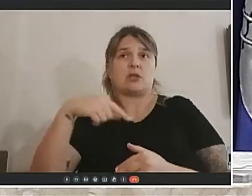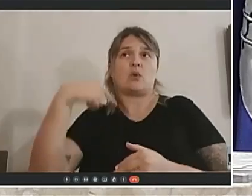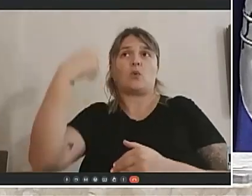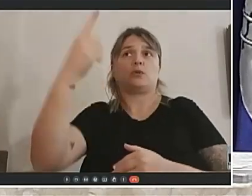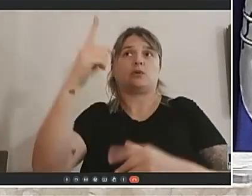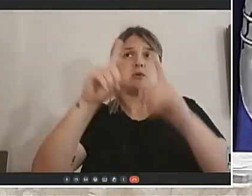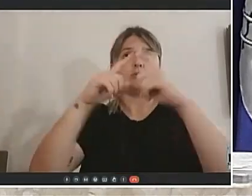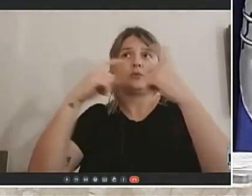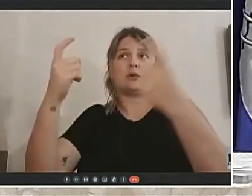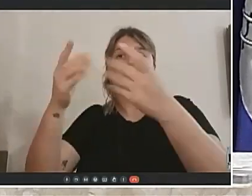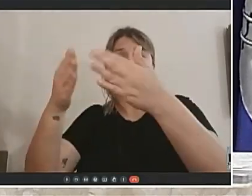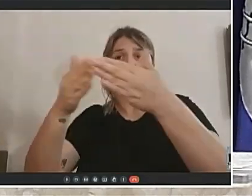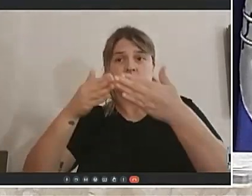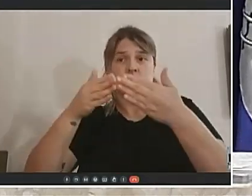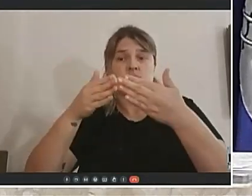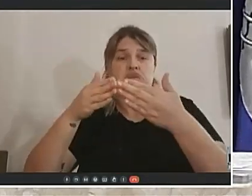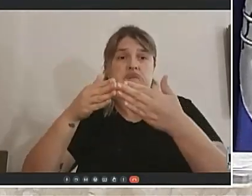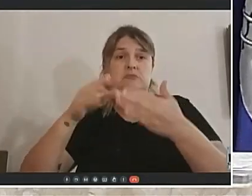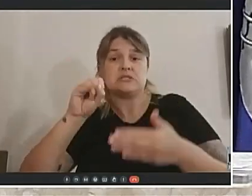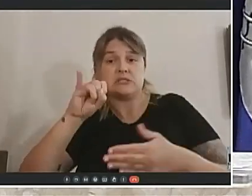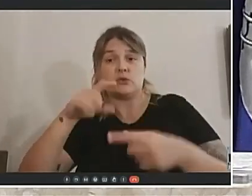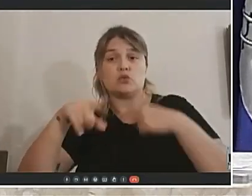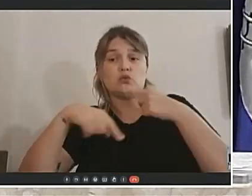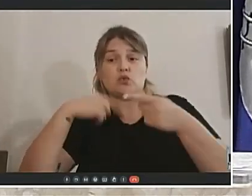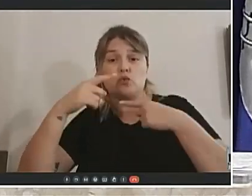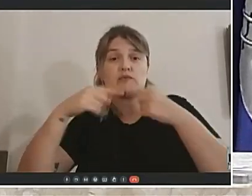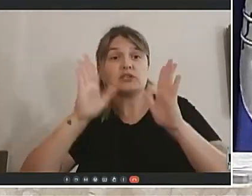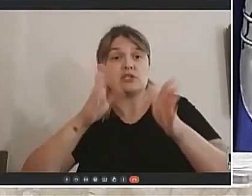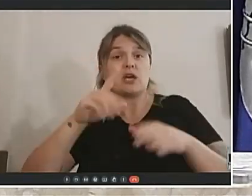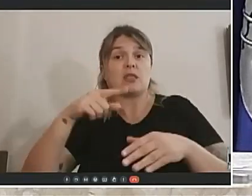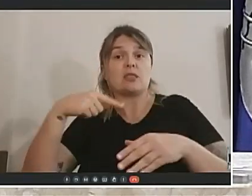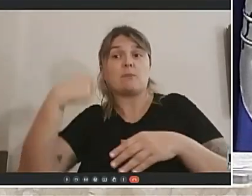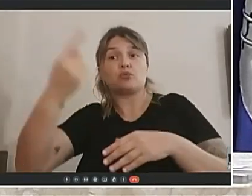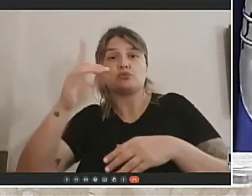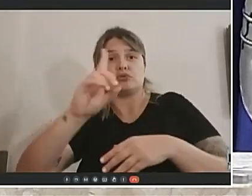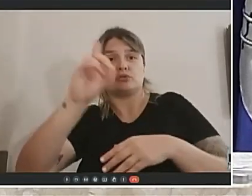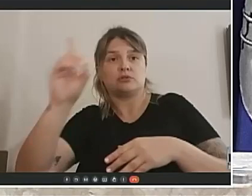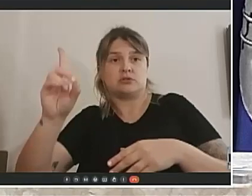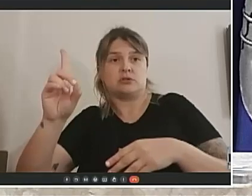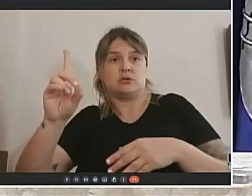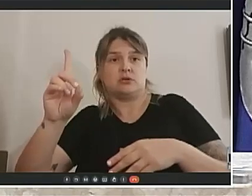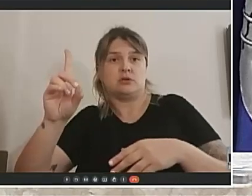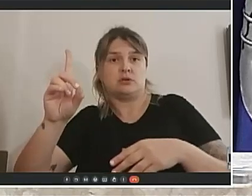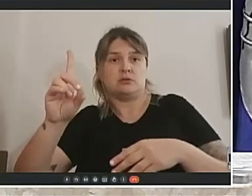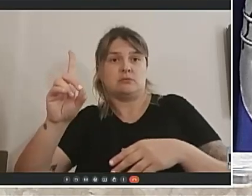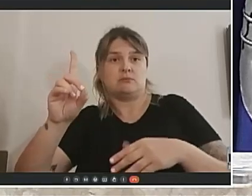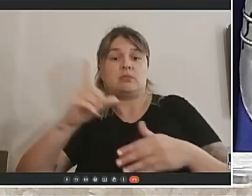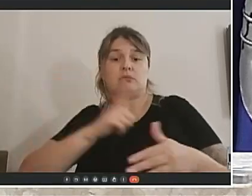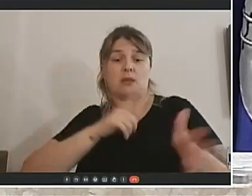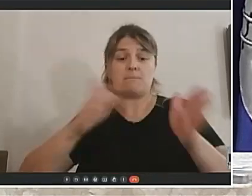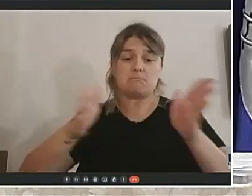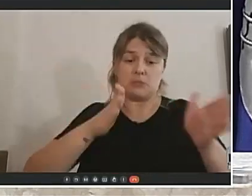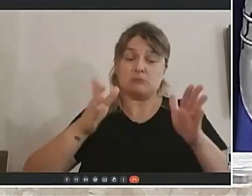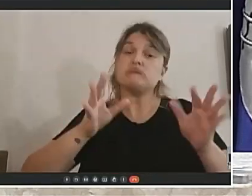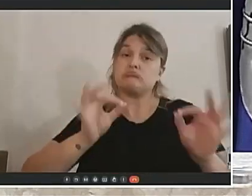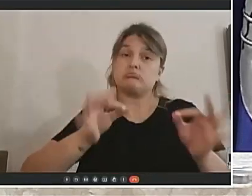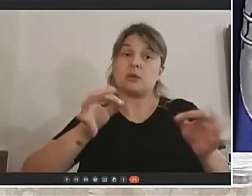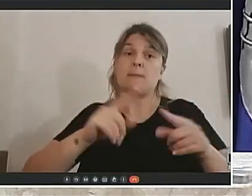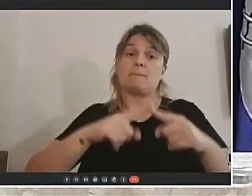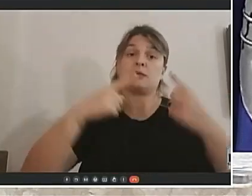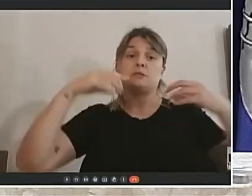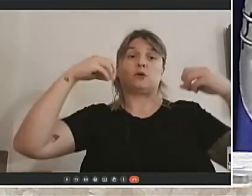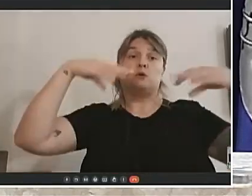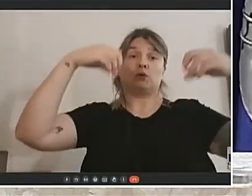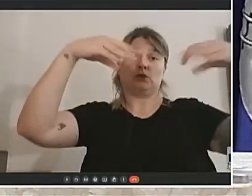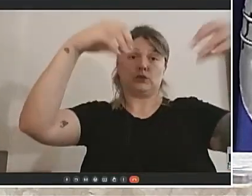se surtiu dúvidas pode pedir n outro dia tá dentro do prazo Tá mas iluminação pública a